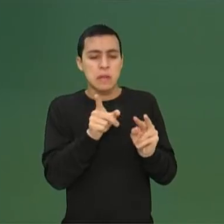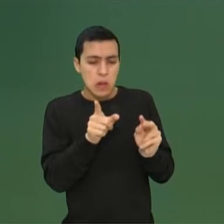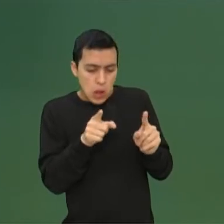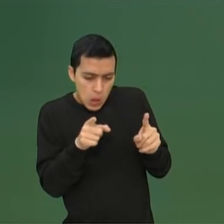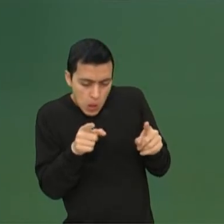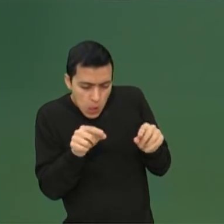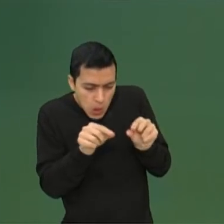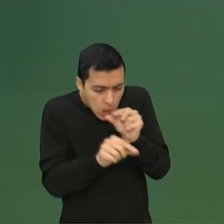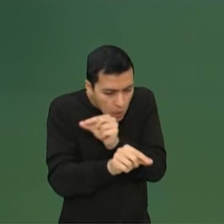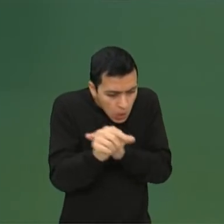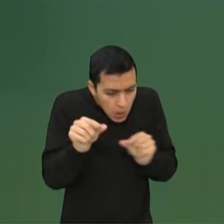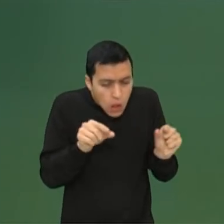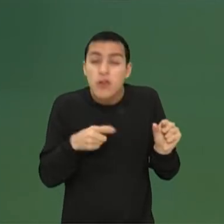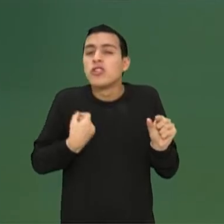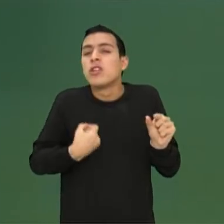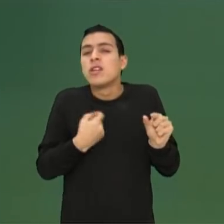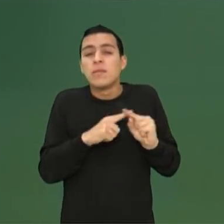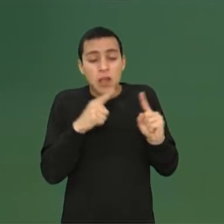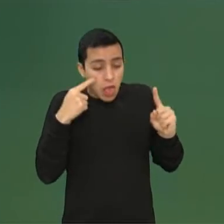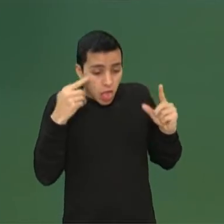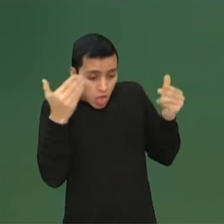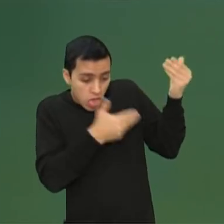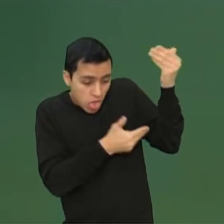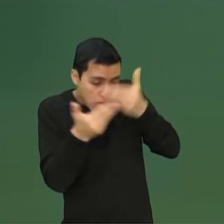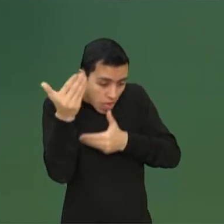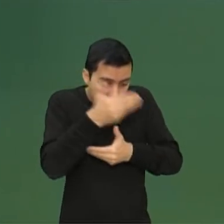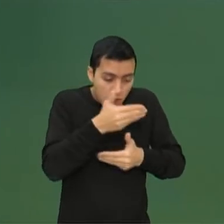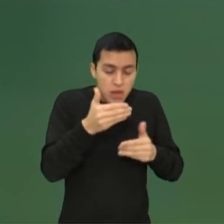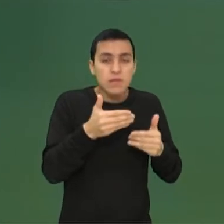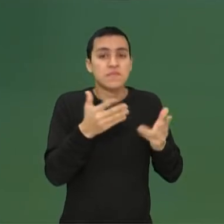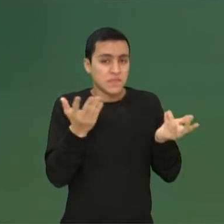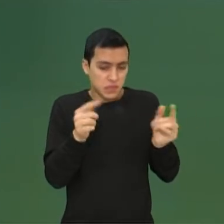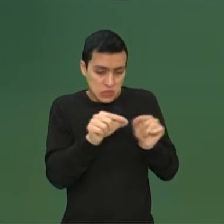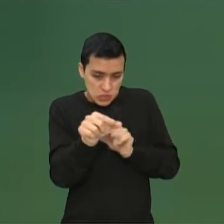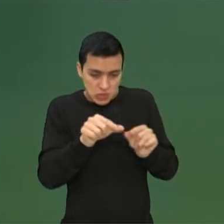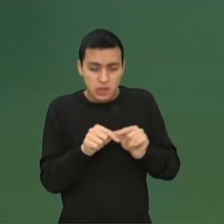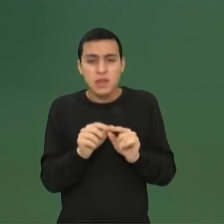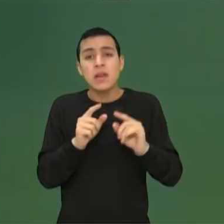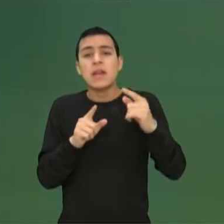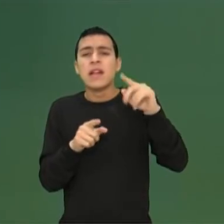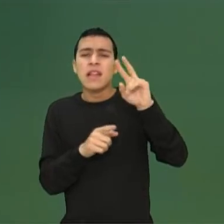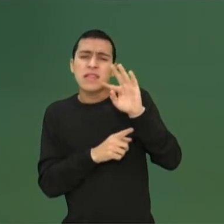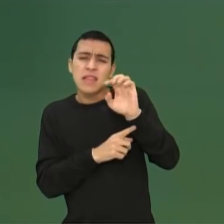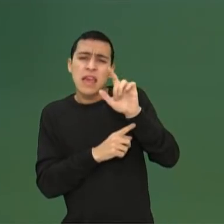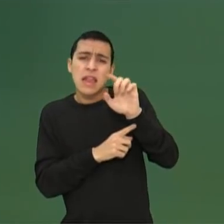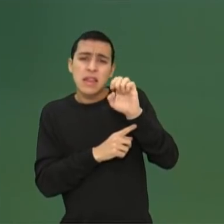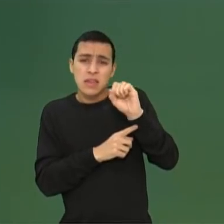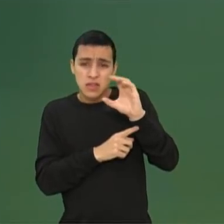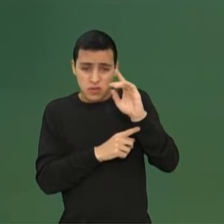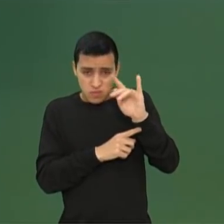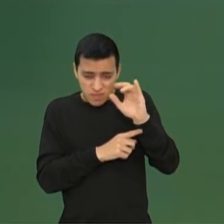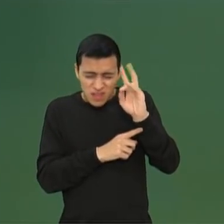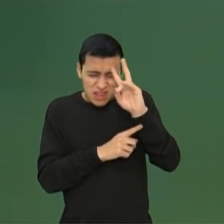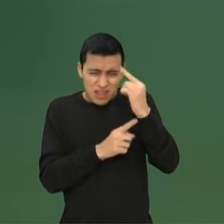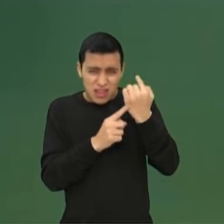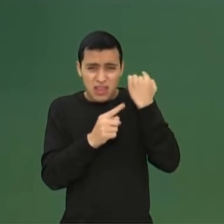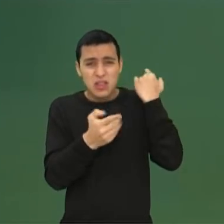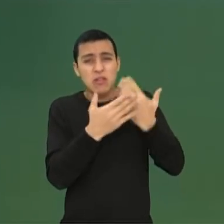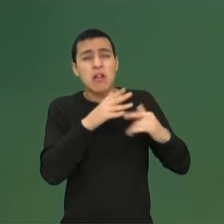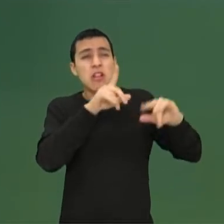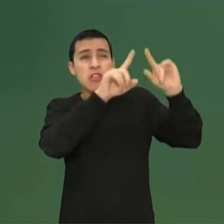seres vivos microscópicos, as suas partes. E o telescópio, lembra? Quando nós estudamos a